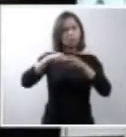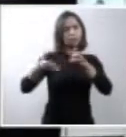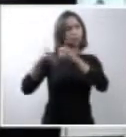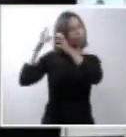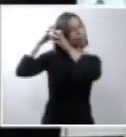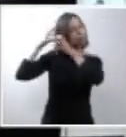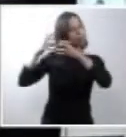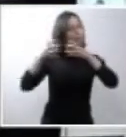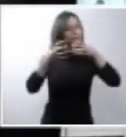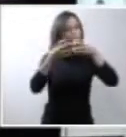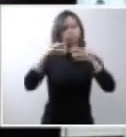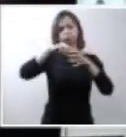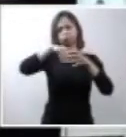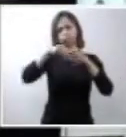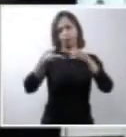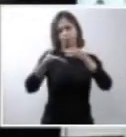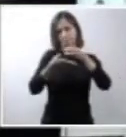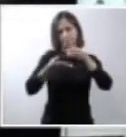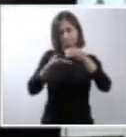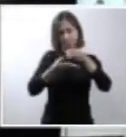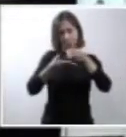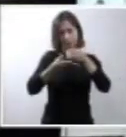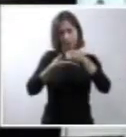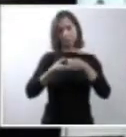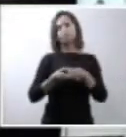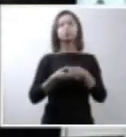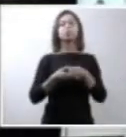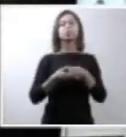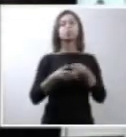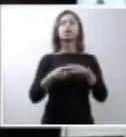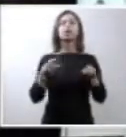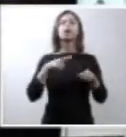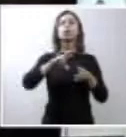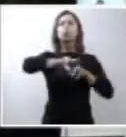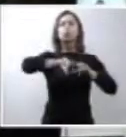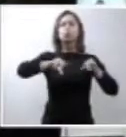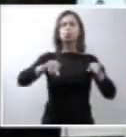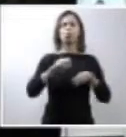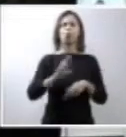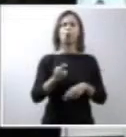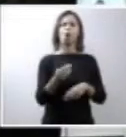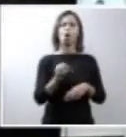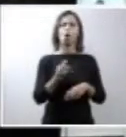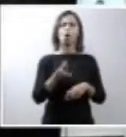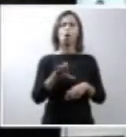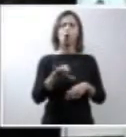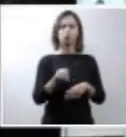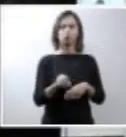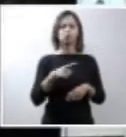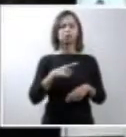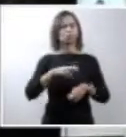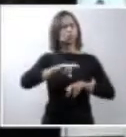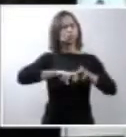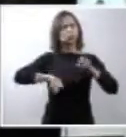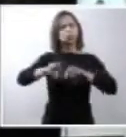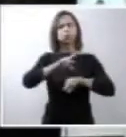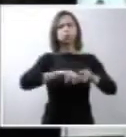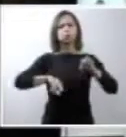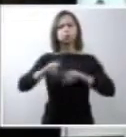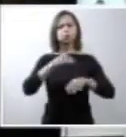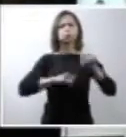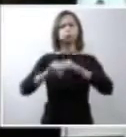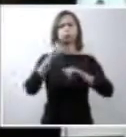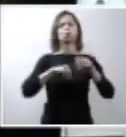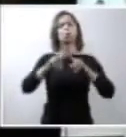E esses precursores hormonais, esses hormônios que são lançados, são os hormônios da gravidez. Então,